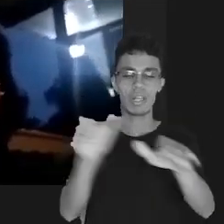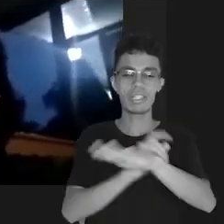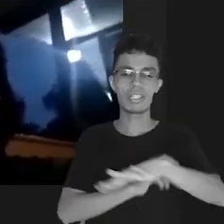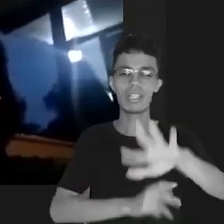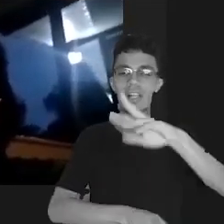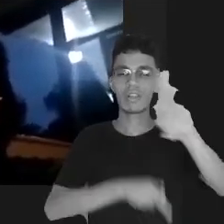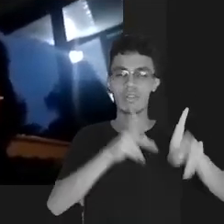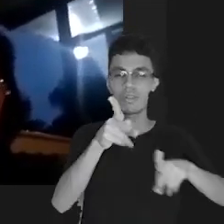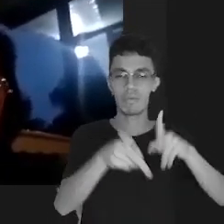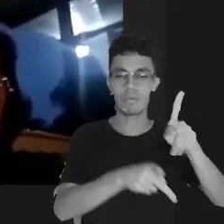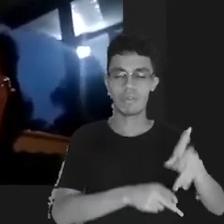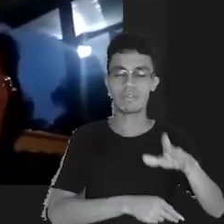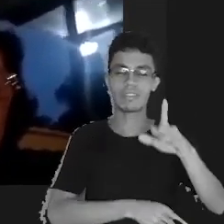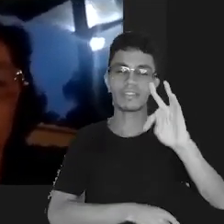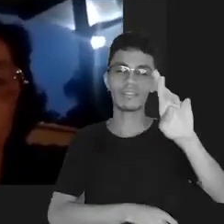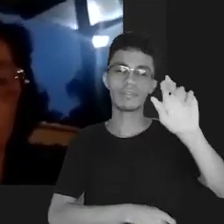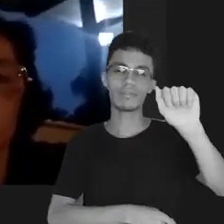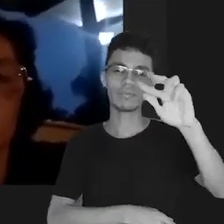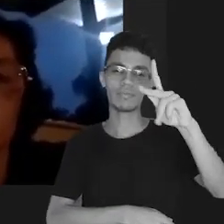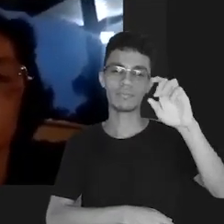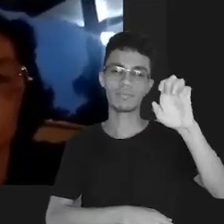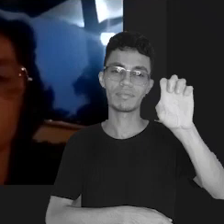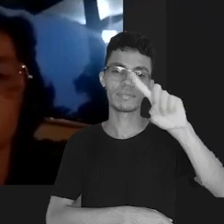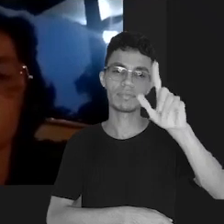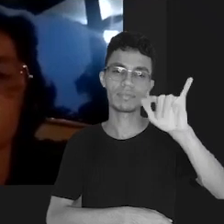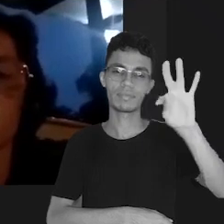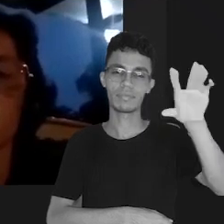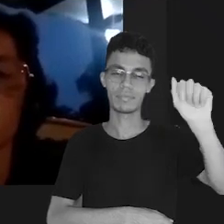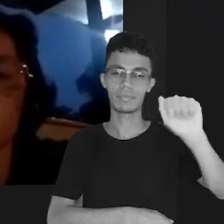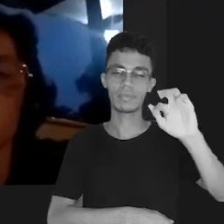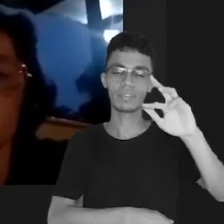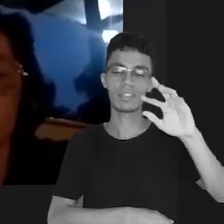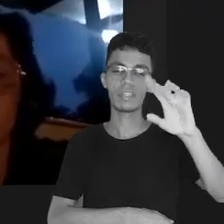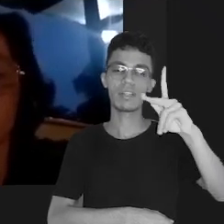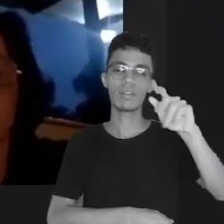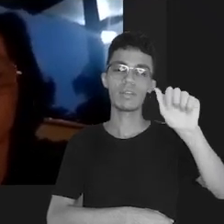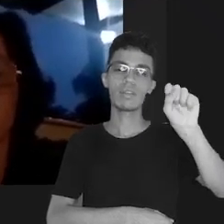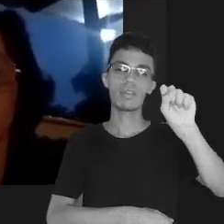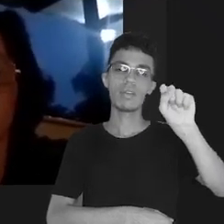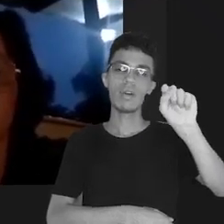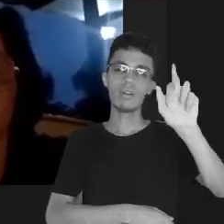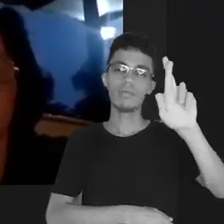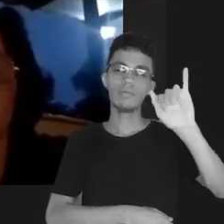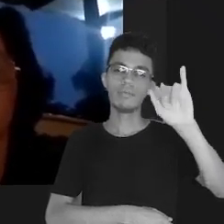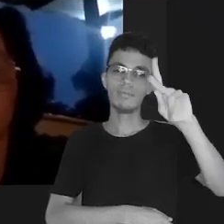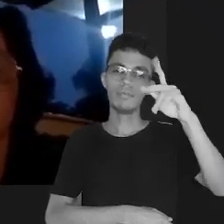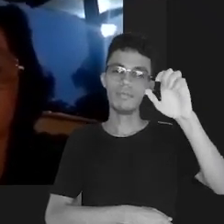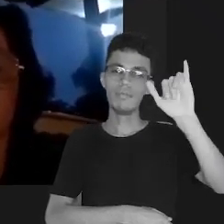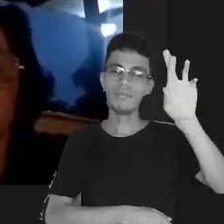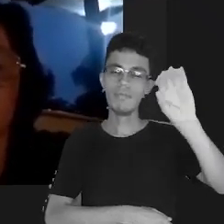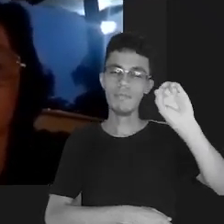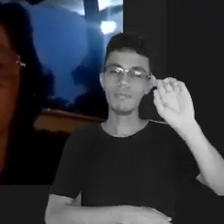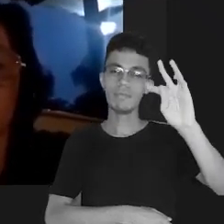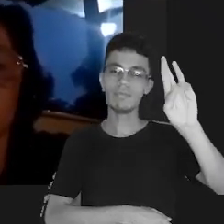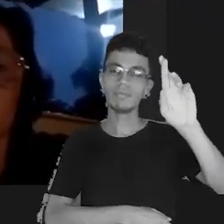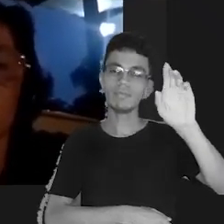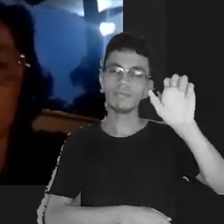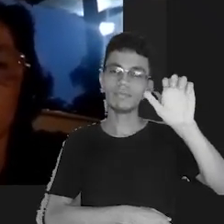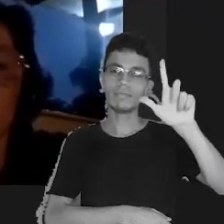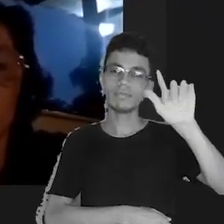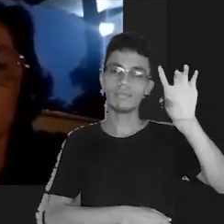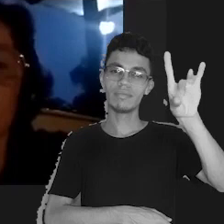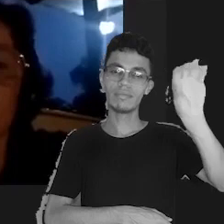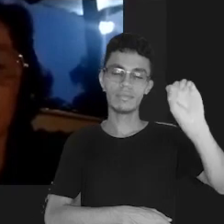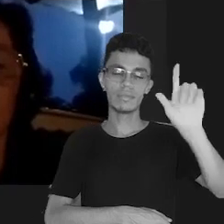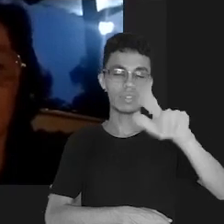povo, o trapezista, o passarinheiro, o prelado, eles dialogam